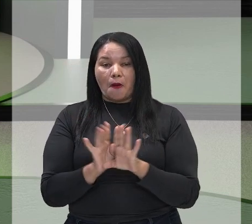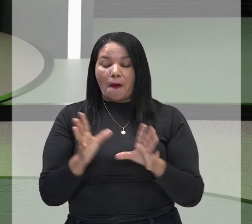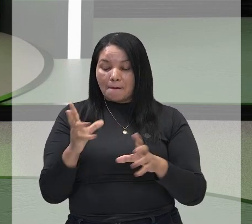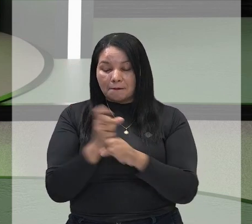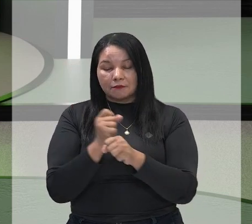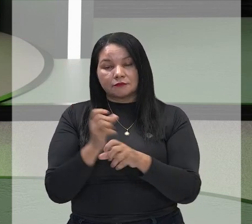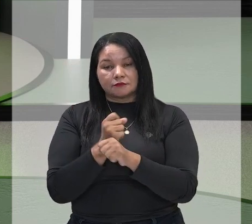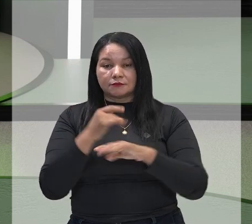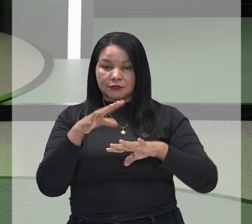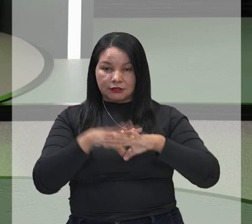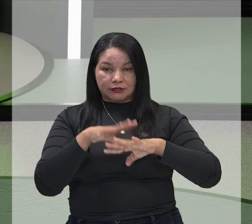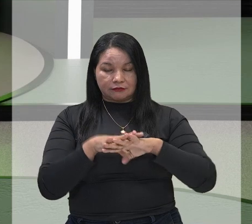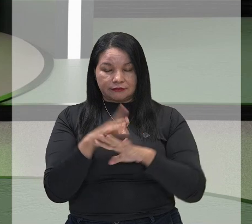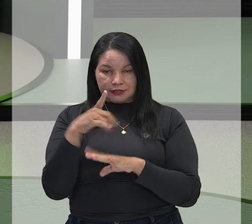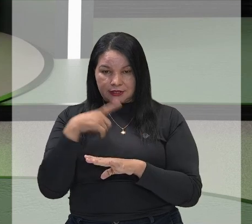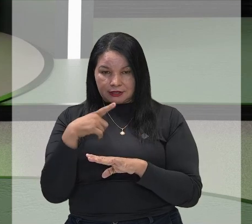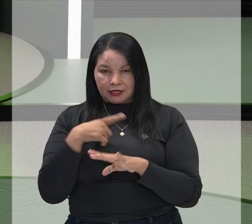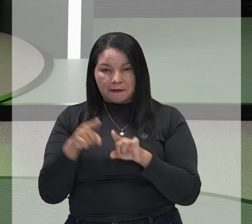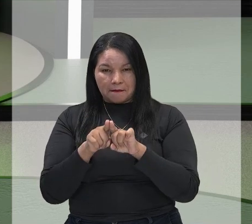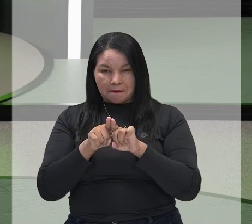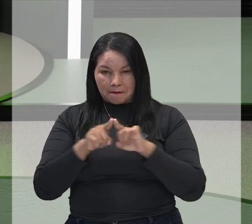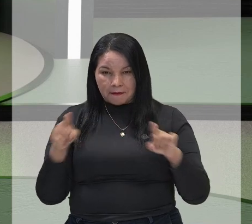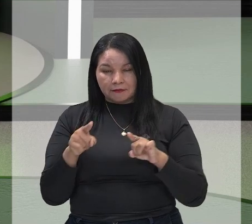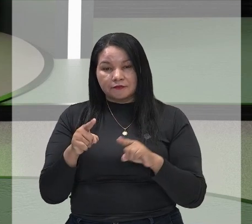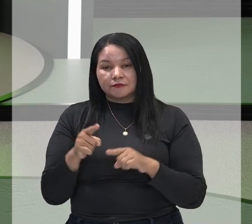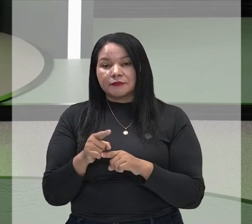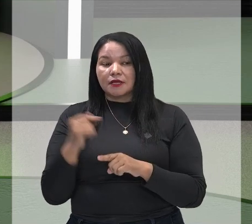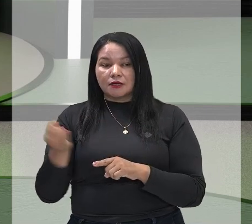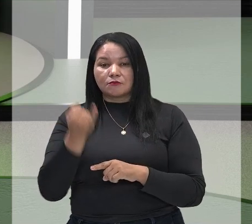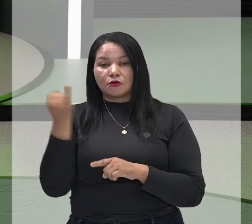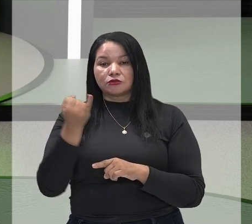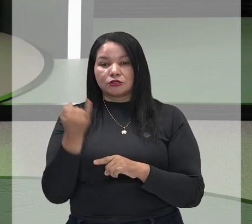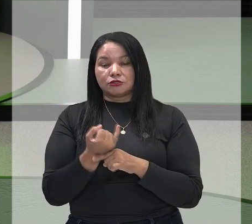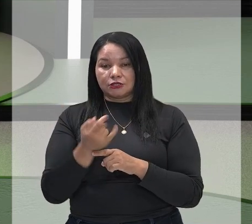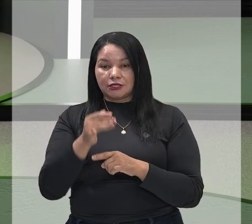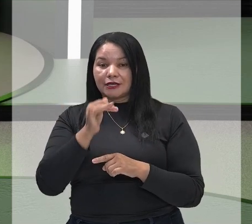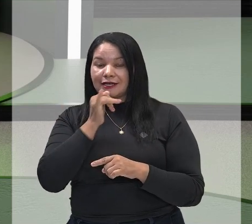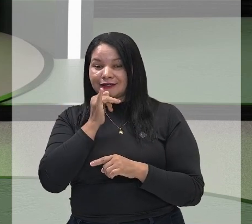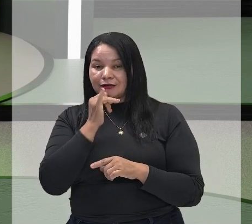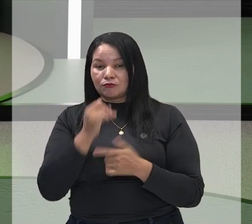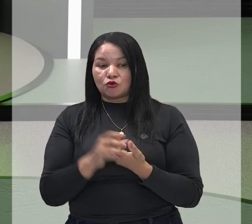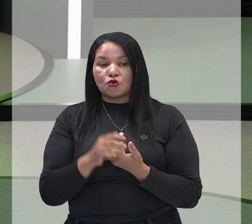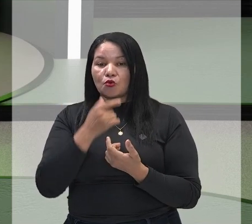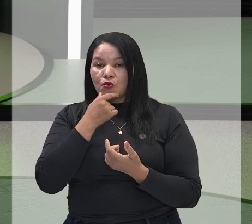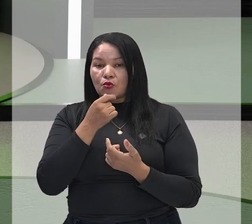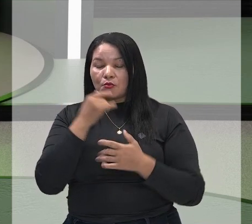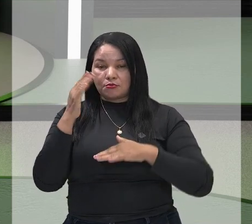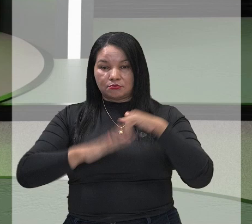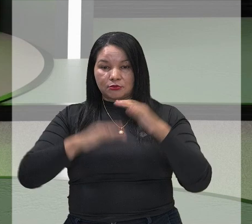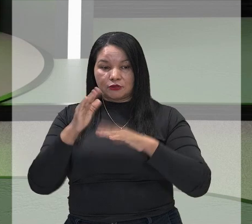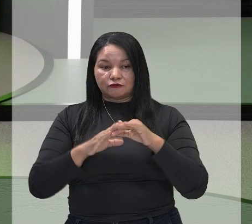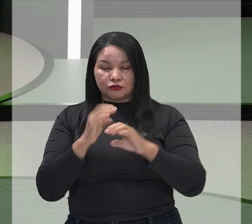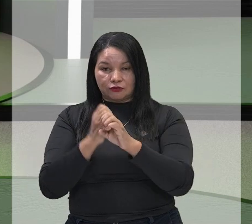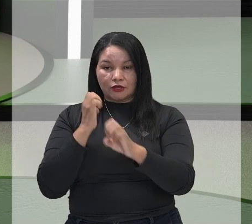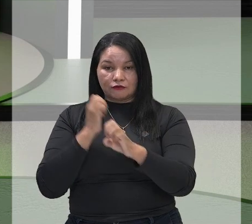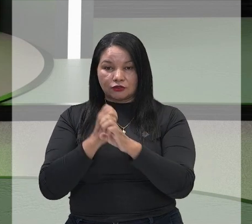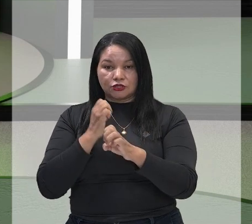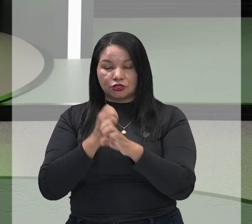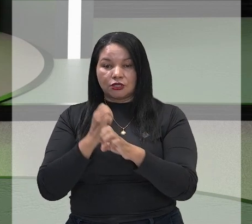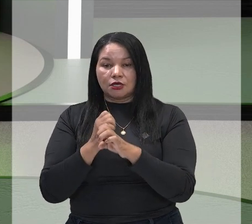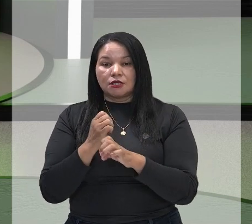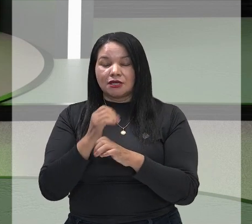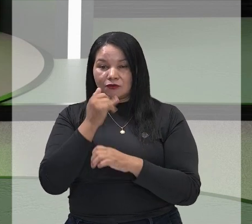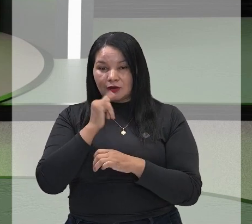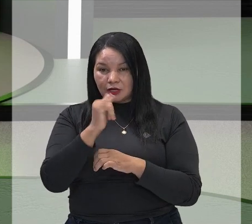matemáticos, né, e eles são importantes quando o engenheiro elétrico, vai calcular, por exemplo, qual